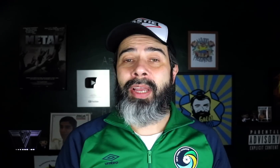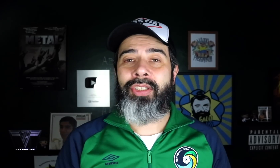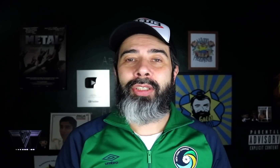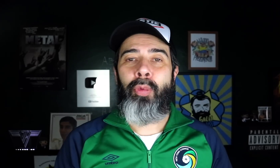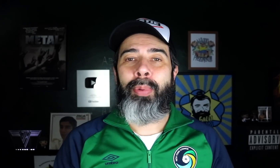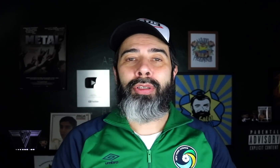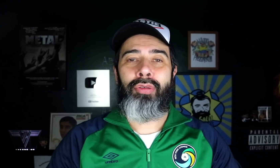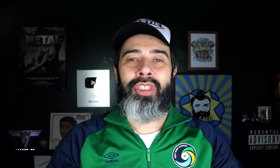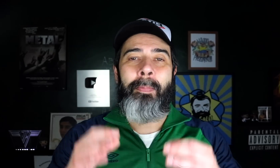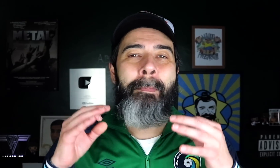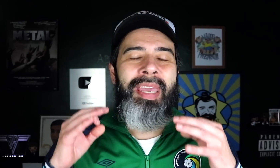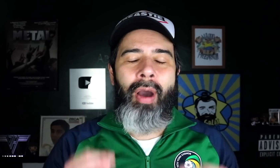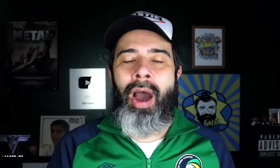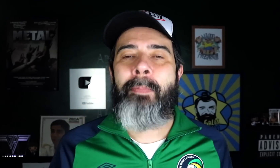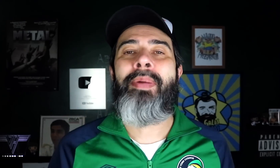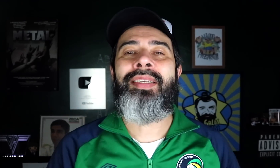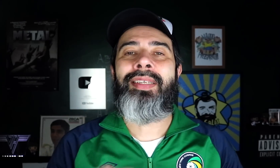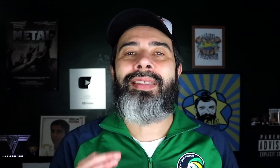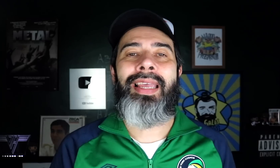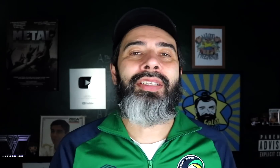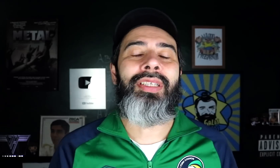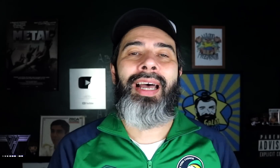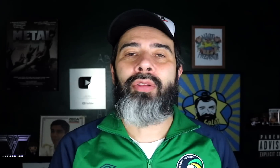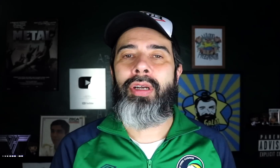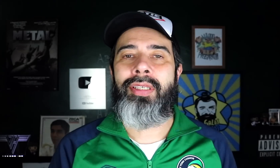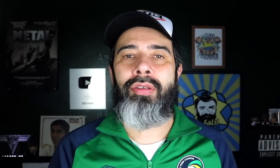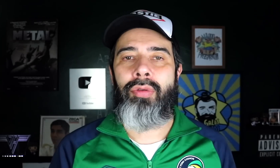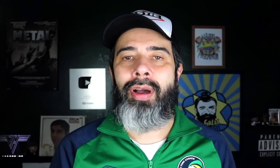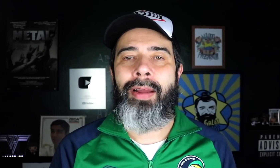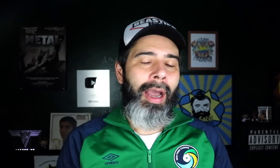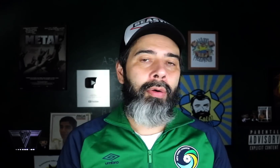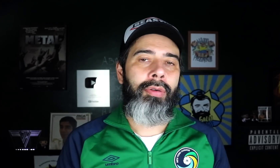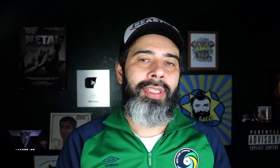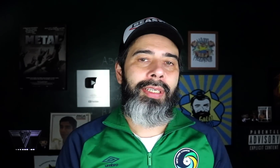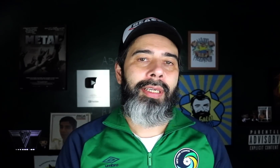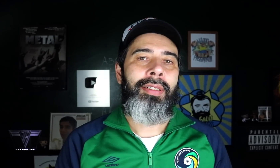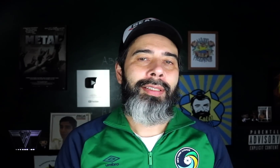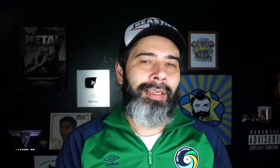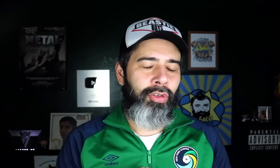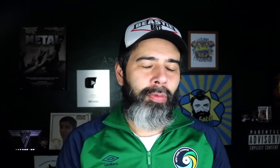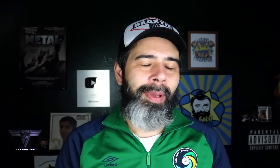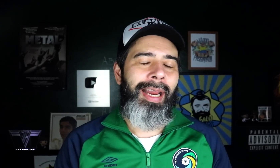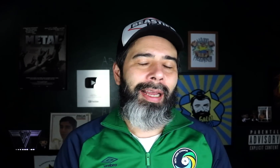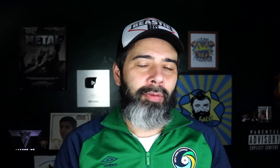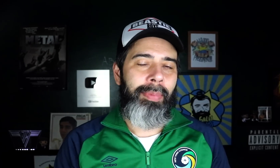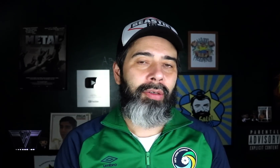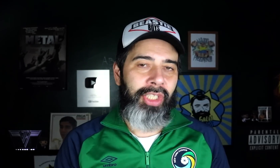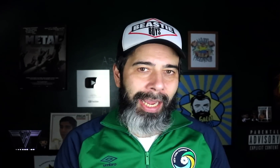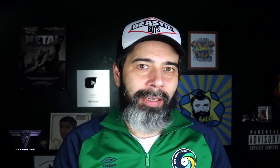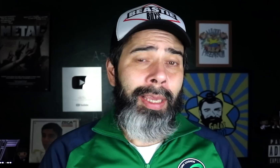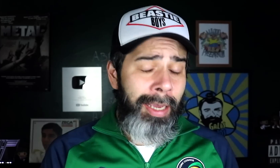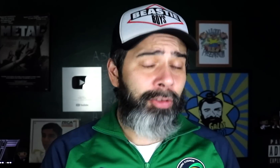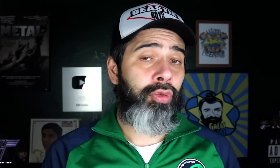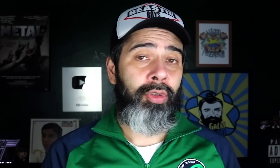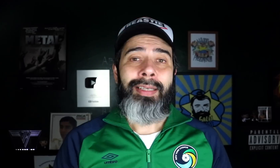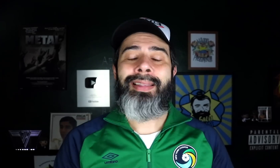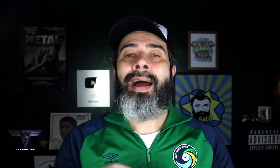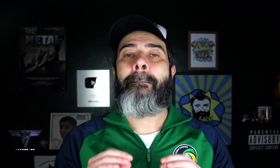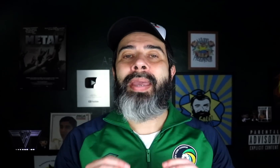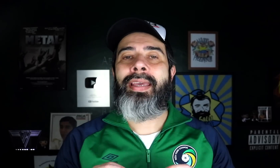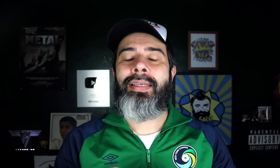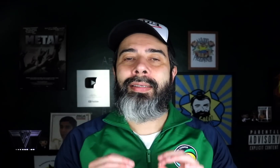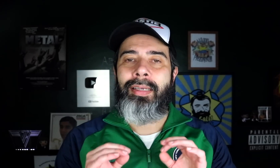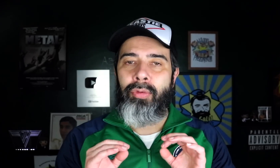ter perdido o posto de pior presidente da nossa história ao conseguir ser superado pelo Jair. Em resumo,